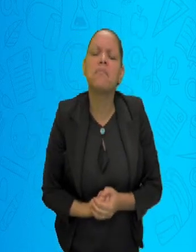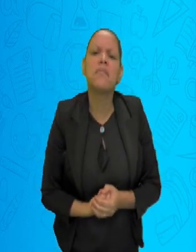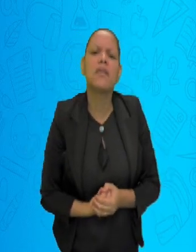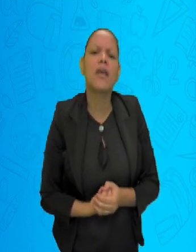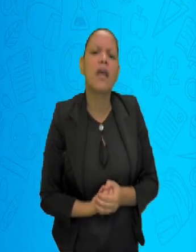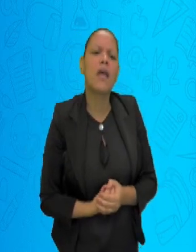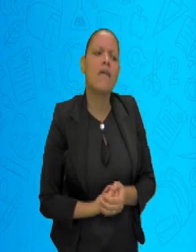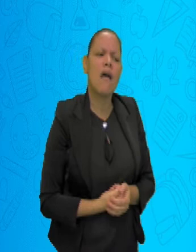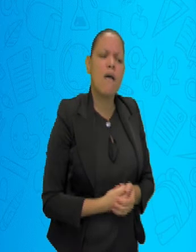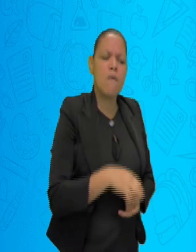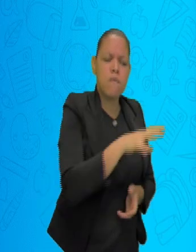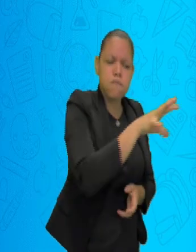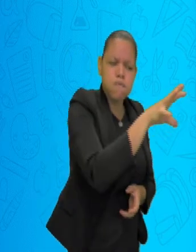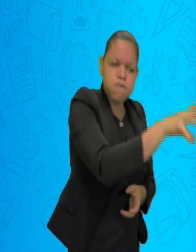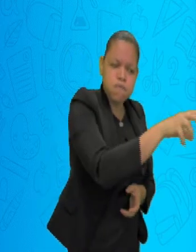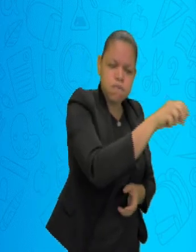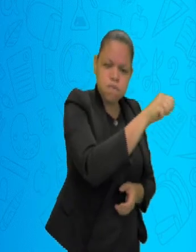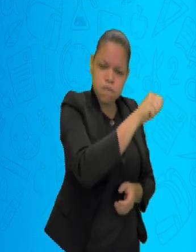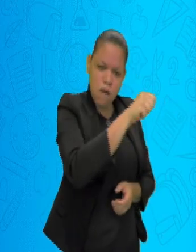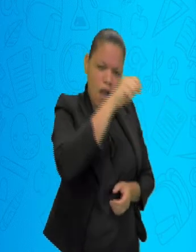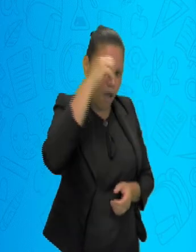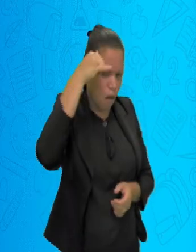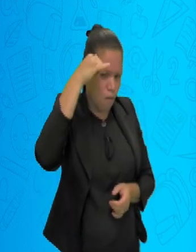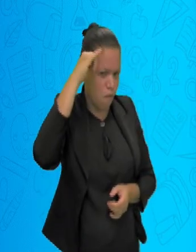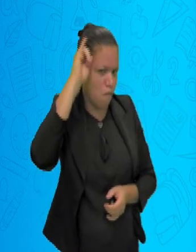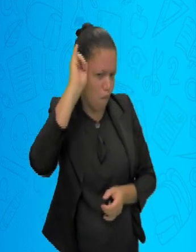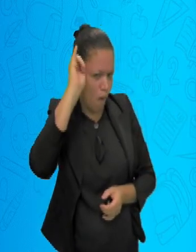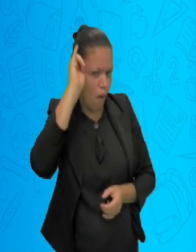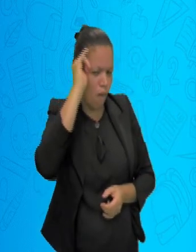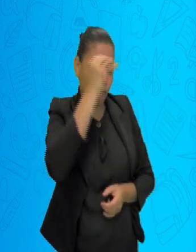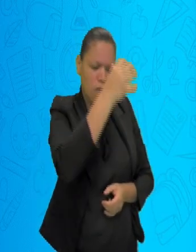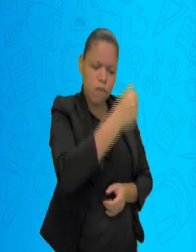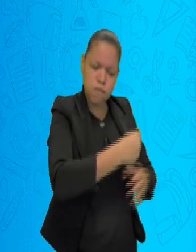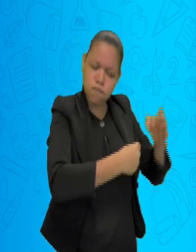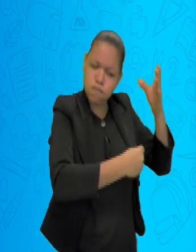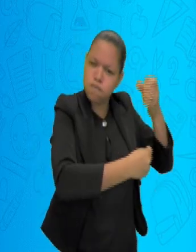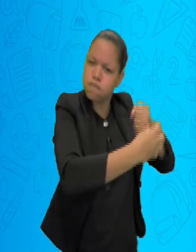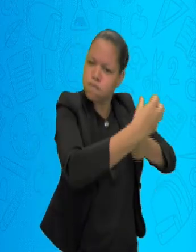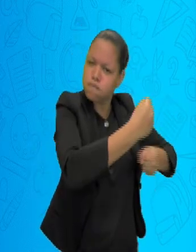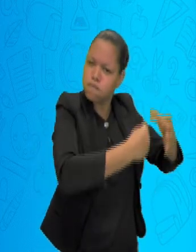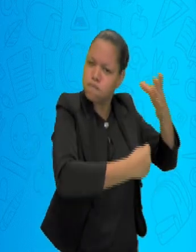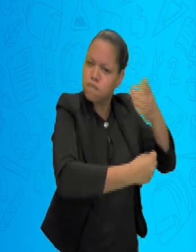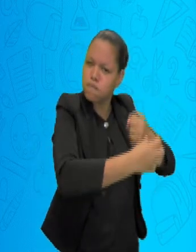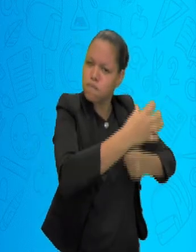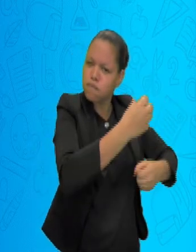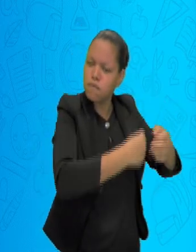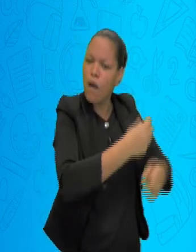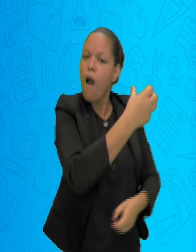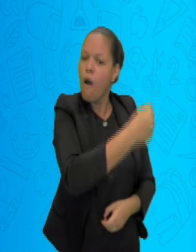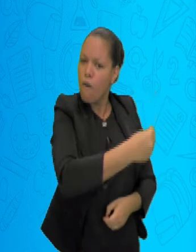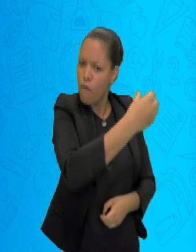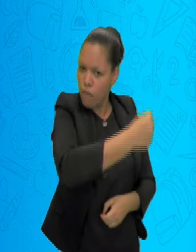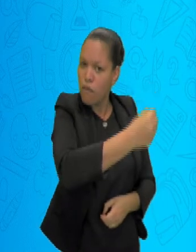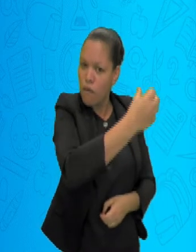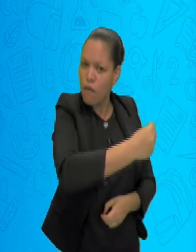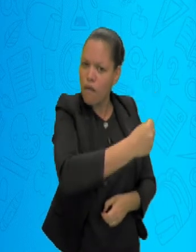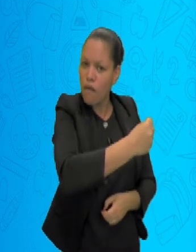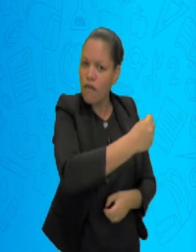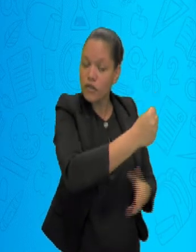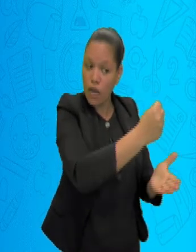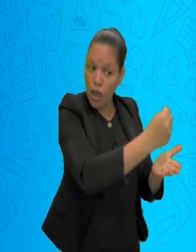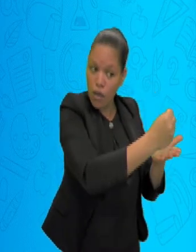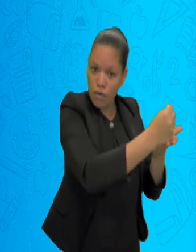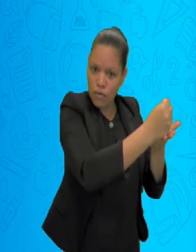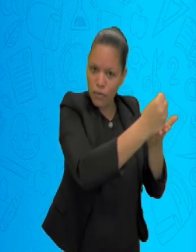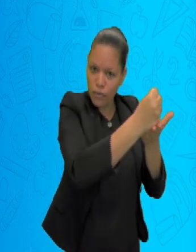essa parte aqui da extração do leite está lá no setor primário. Quando ele retira esse leite, ele vai encaminhar para o